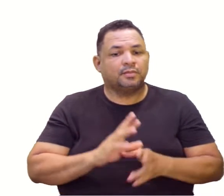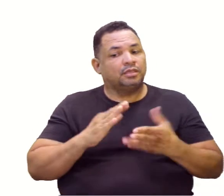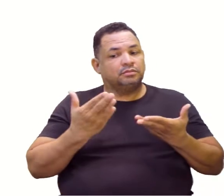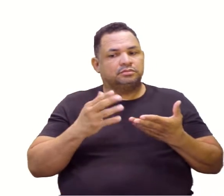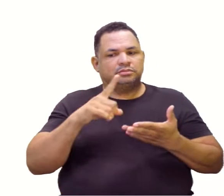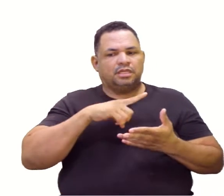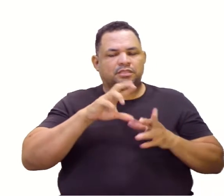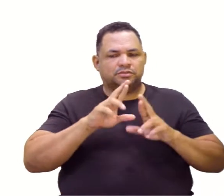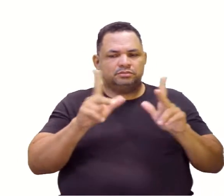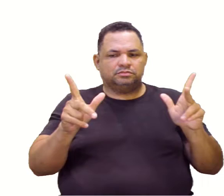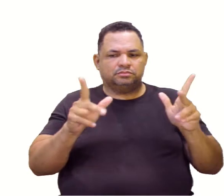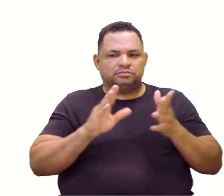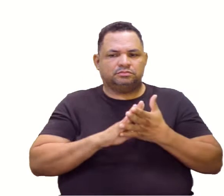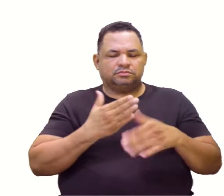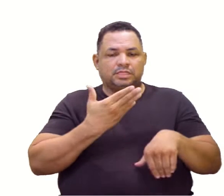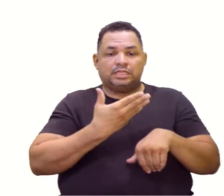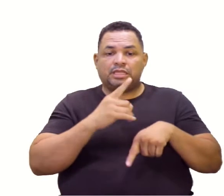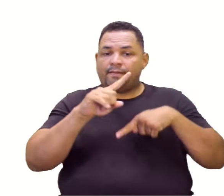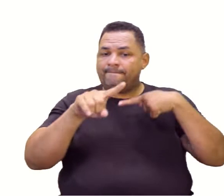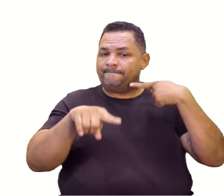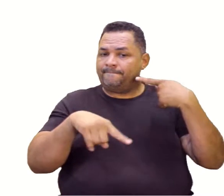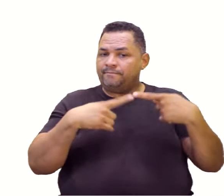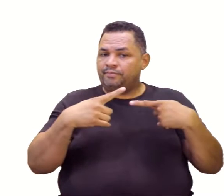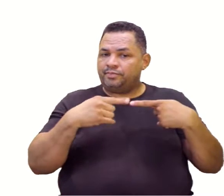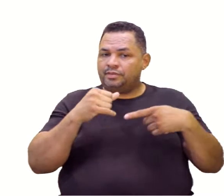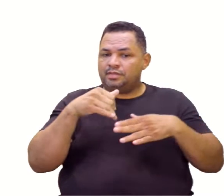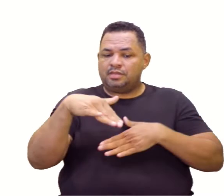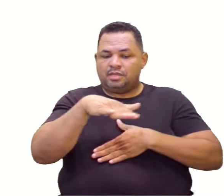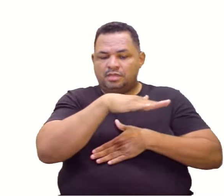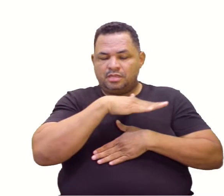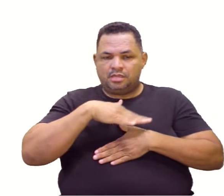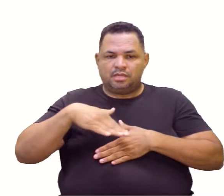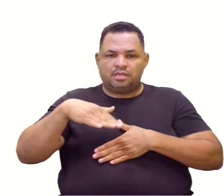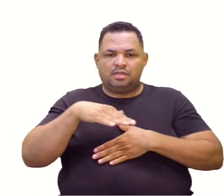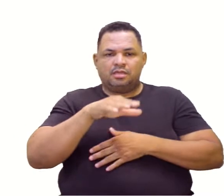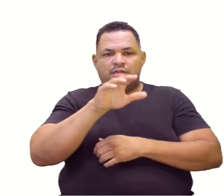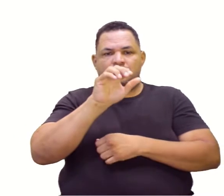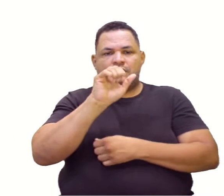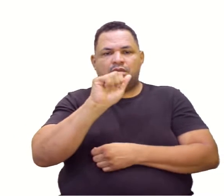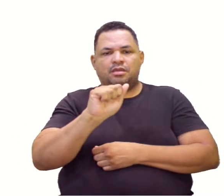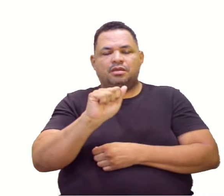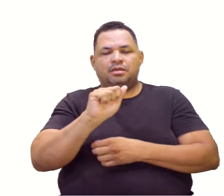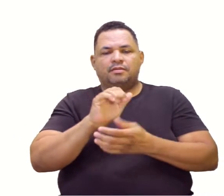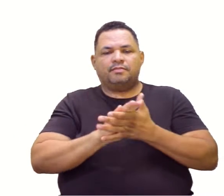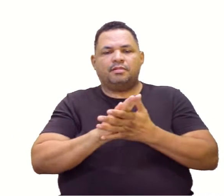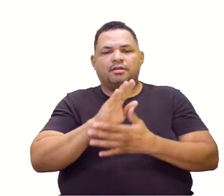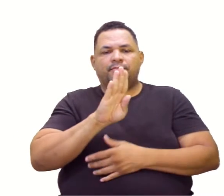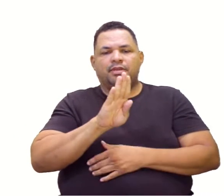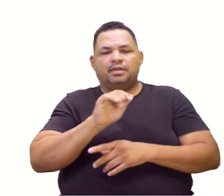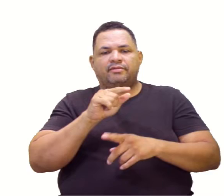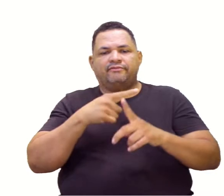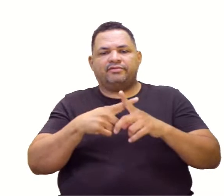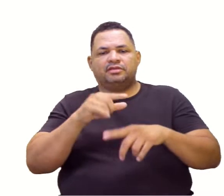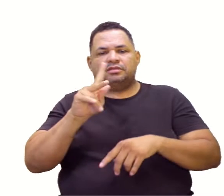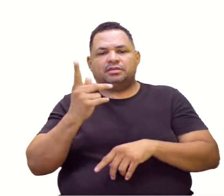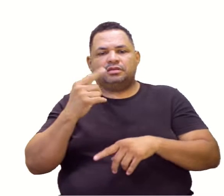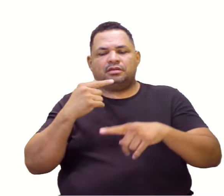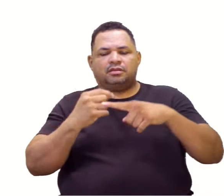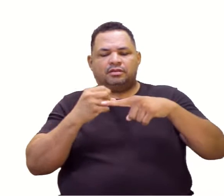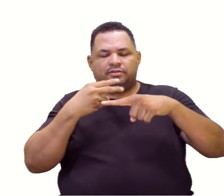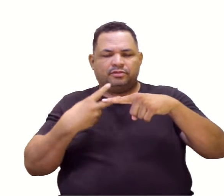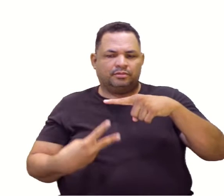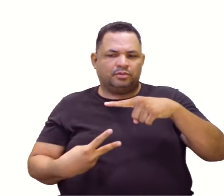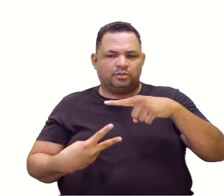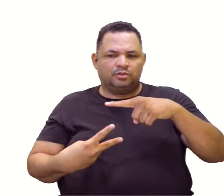então tudo isso aí é bem prático. A área é base vezes a altura dividido por 2. E quem é